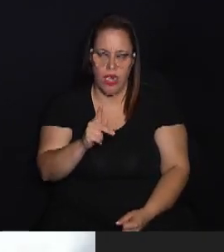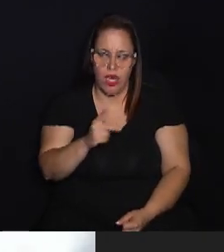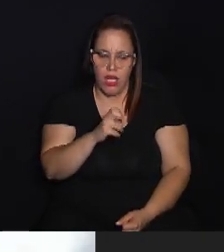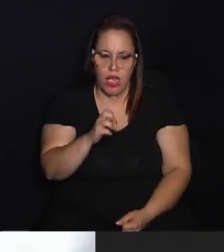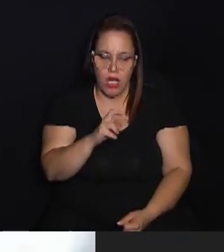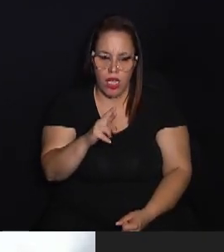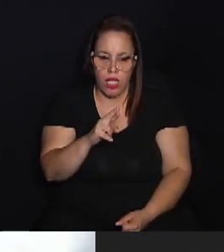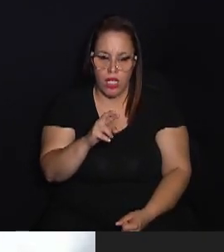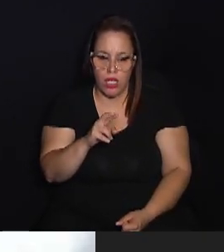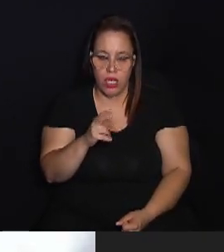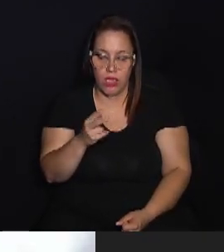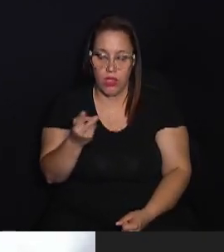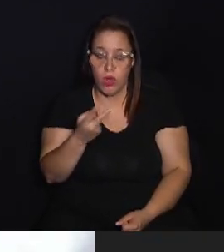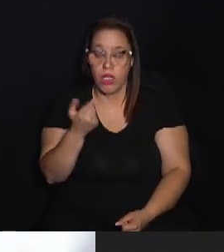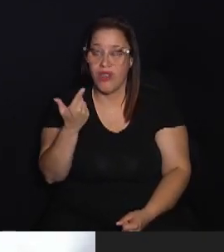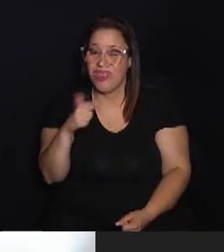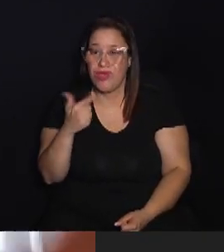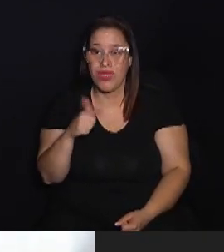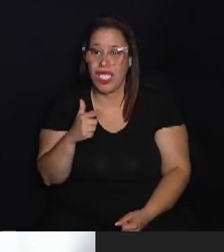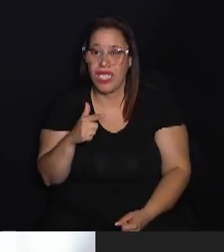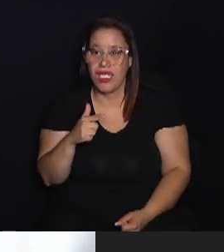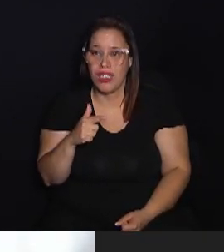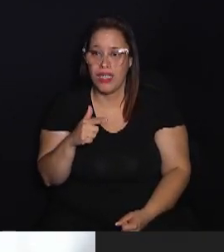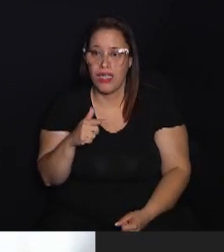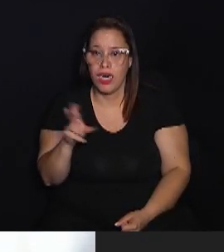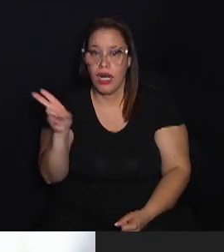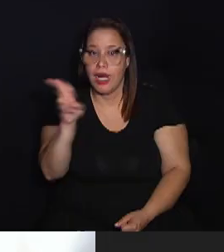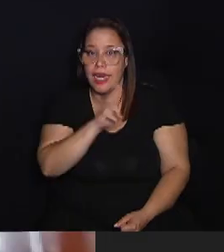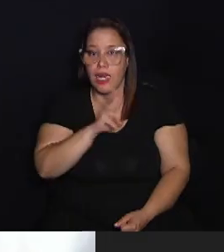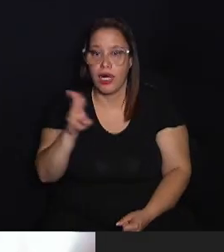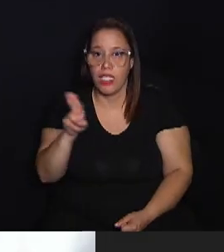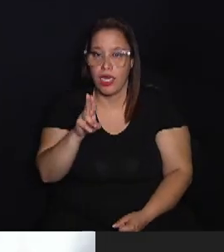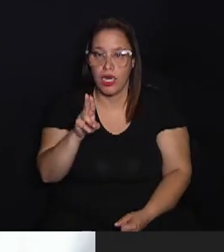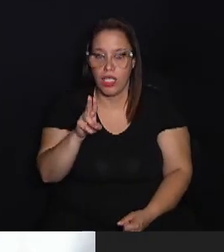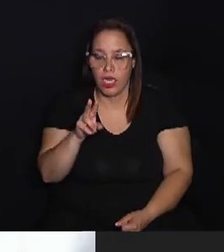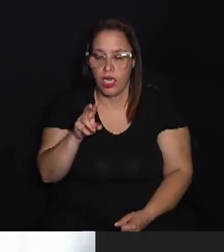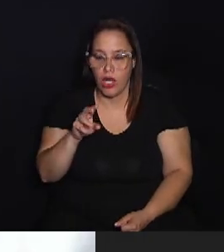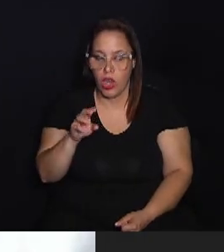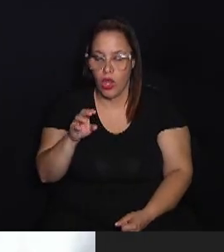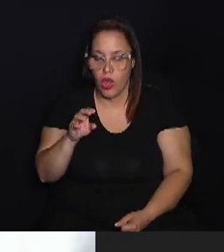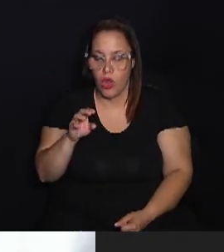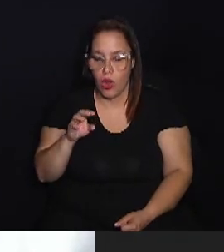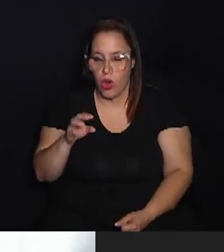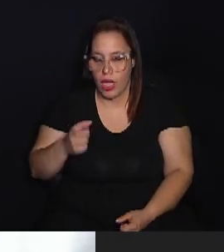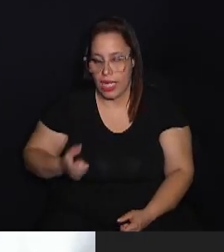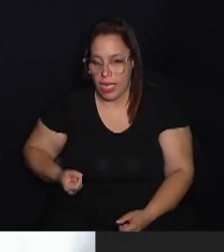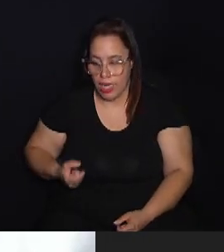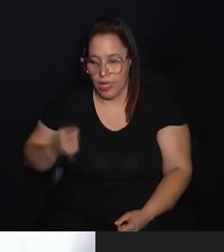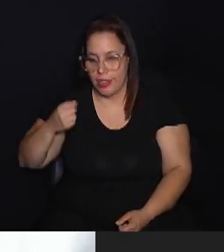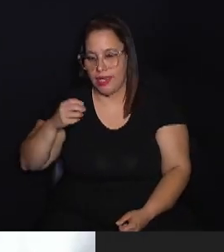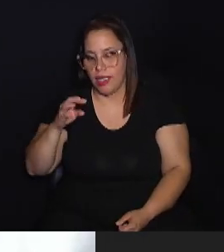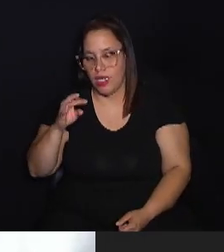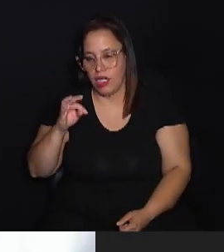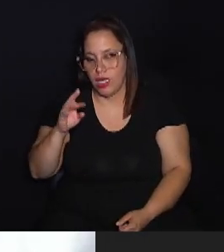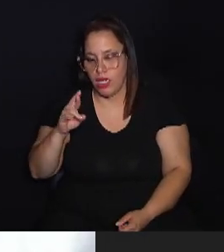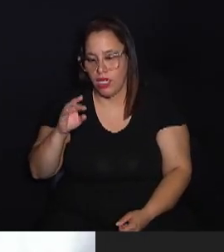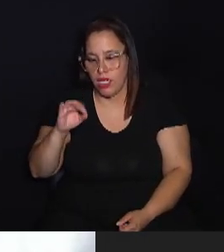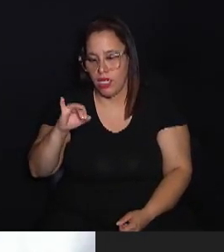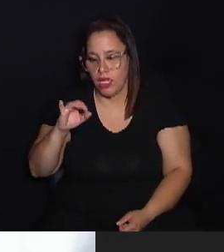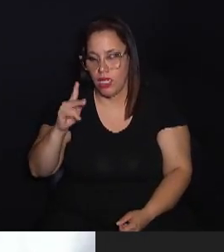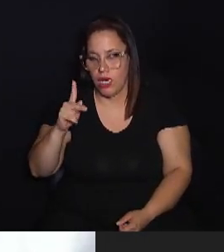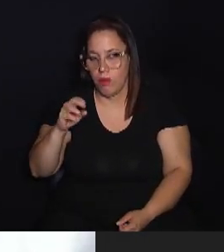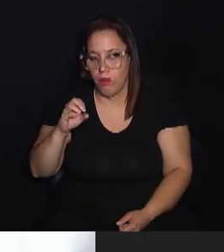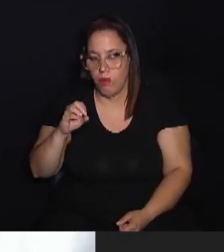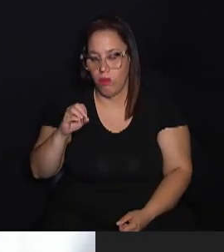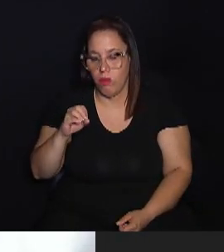HER2 estão ausentes. Por isso essa denominação tumor triplo negativo. Qual é a importância disso?